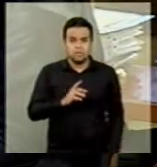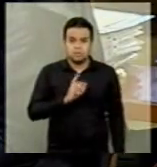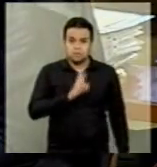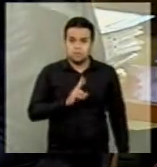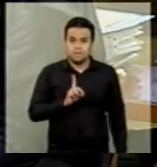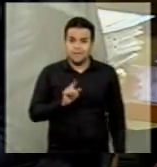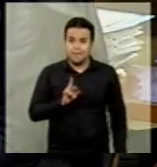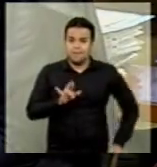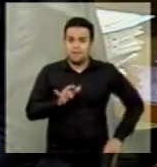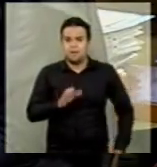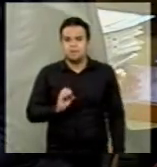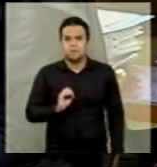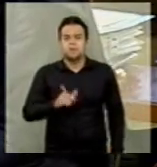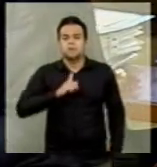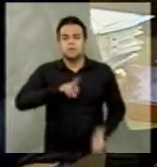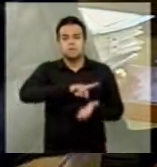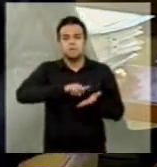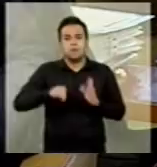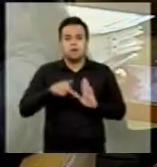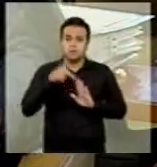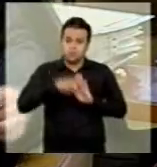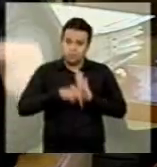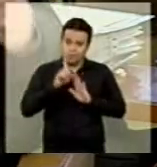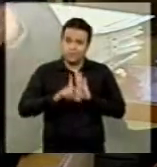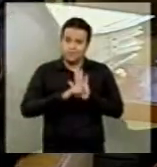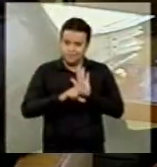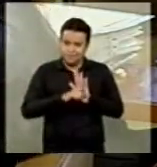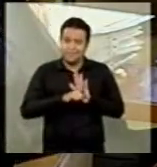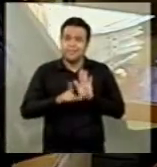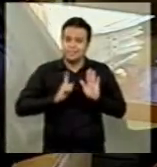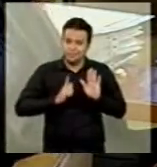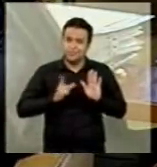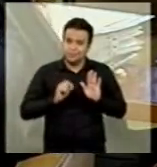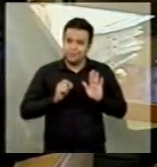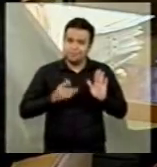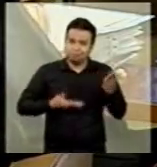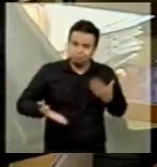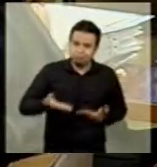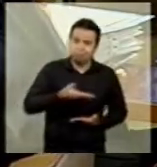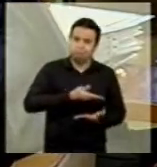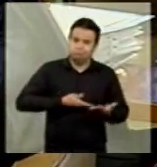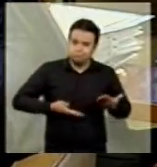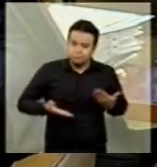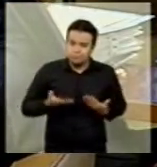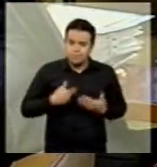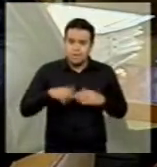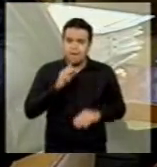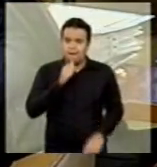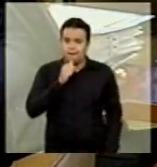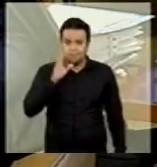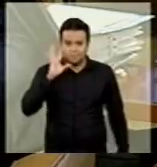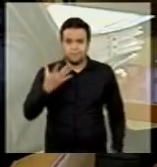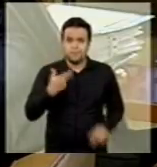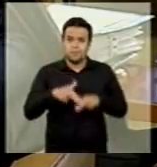aquele, vários projetos de lei que estavam em trâmite. Uhum. E, realmente, a decisão deste